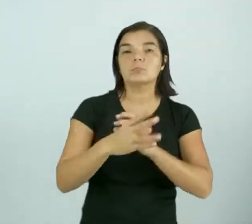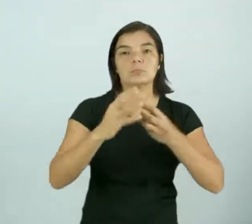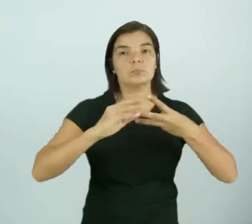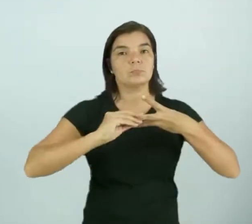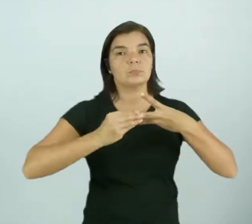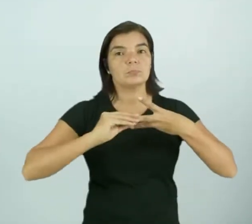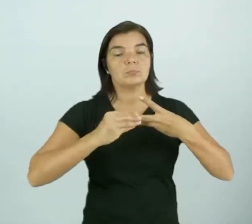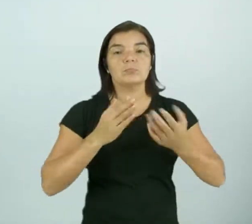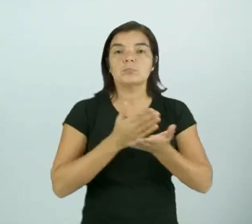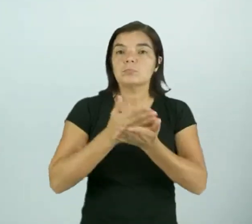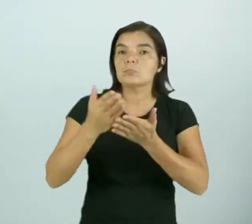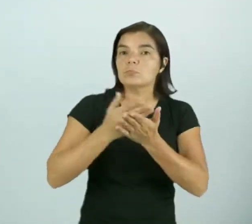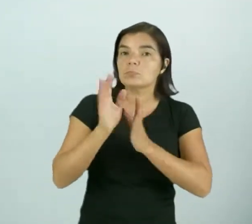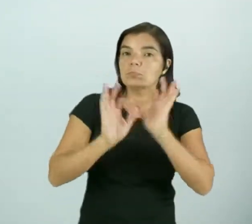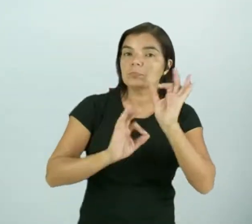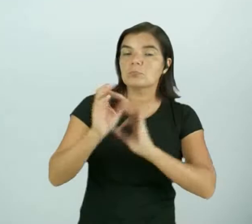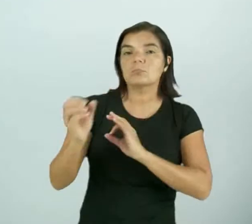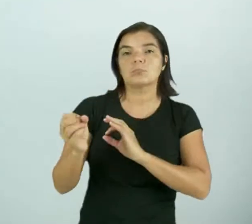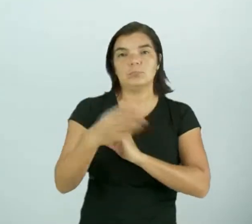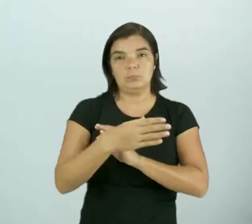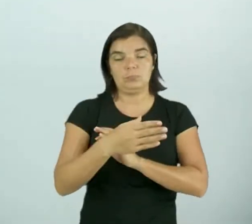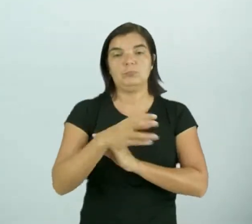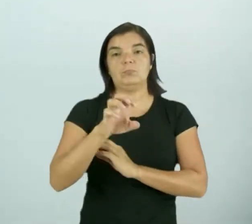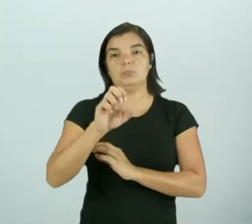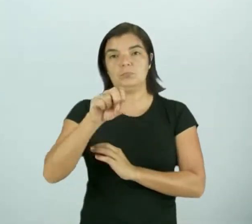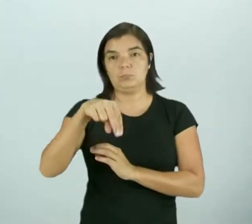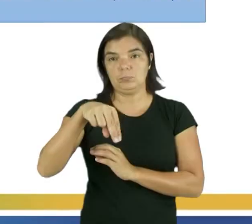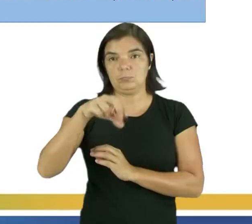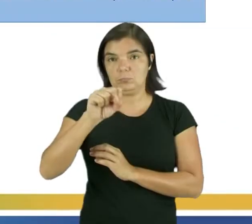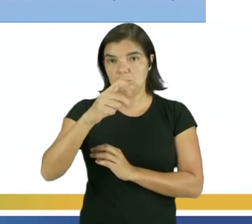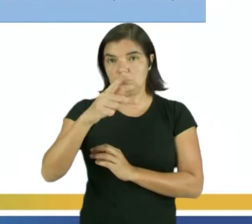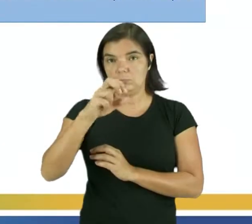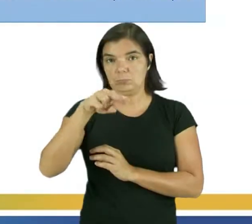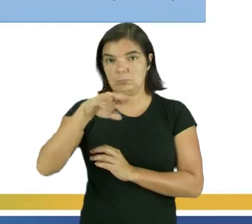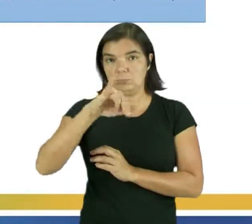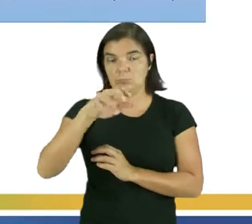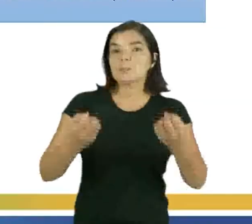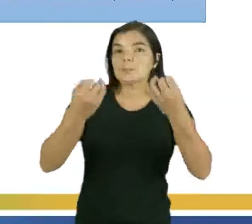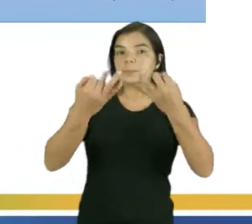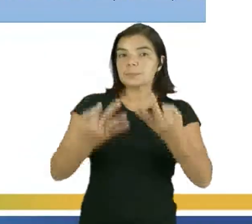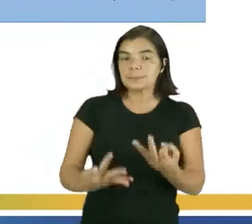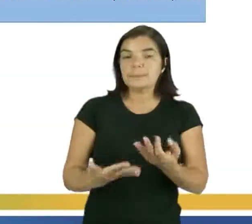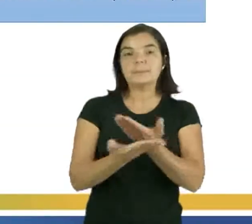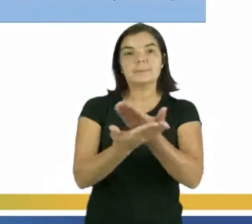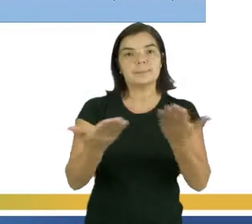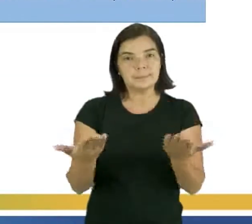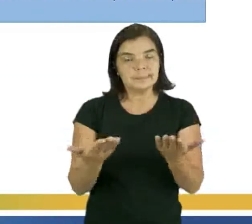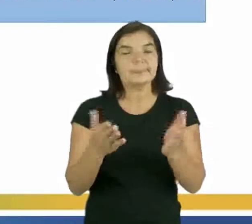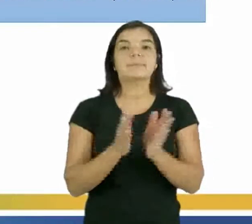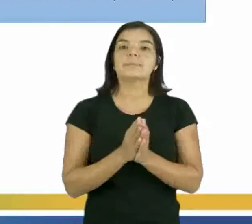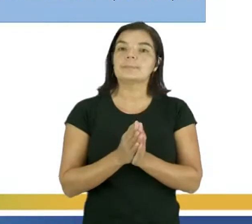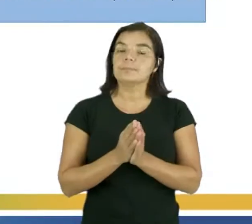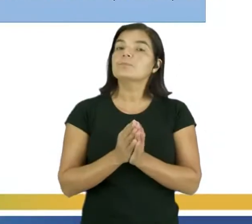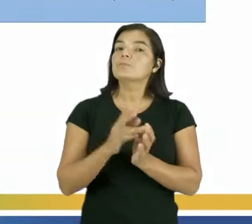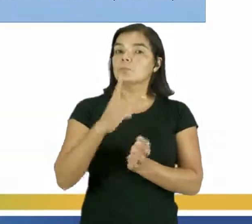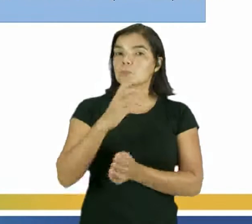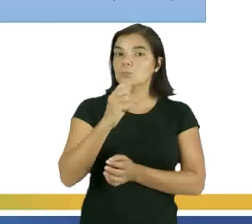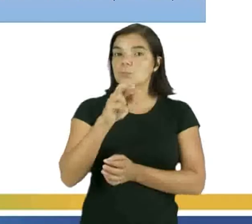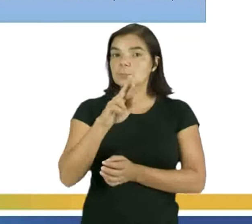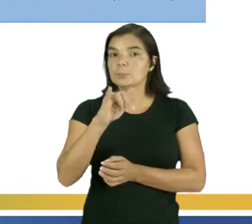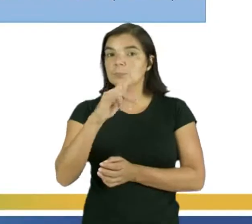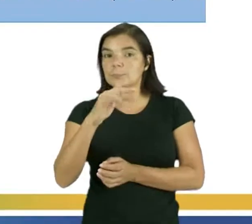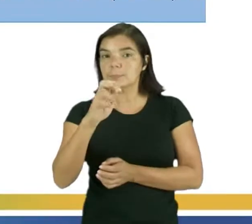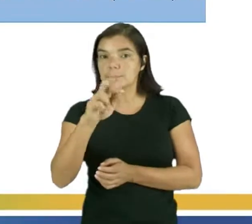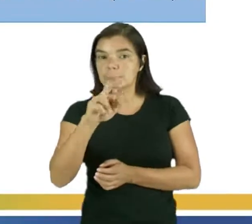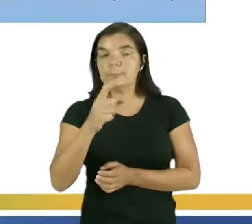células e iniciar a formação de novas esponjas. Então, como foi dito para vocês, além dos poríferos, nós também veremos